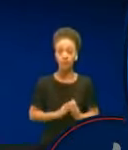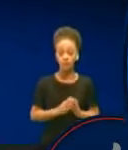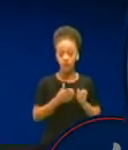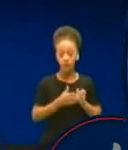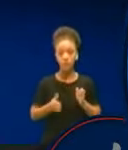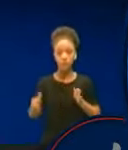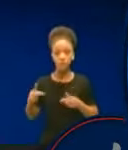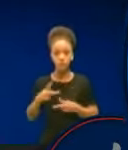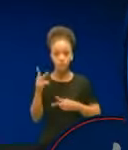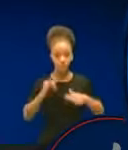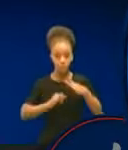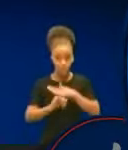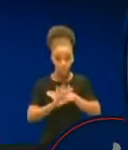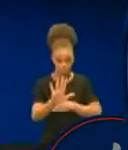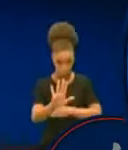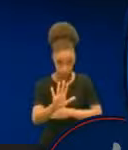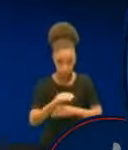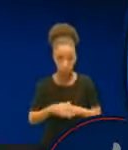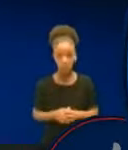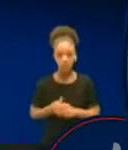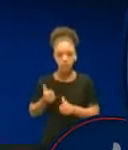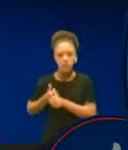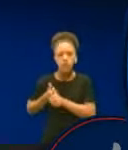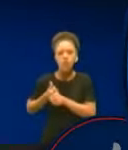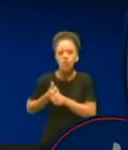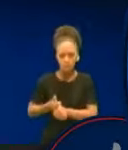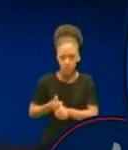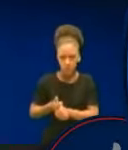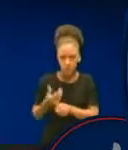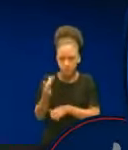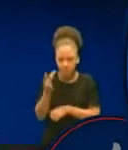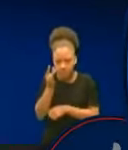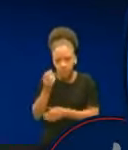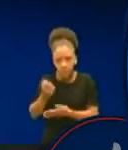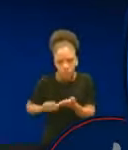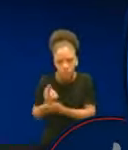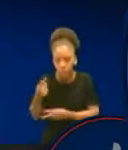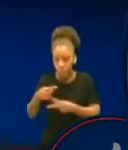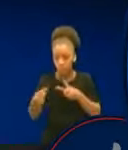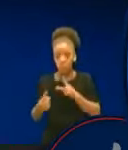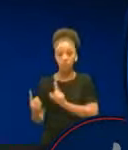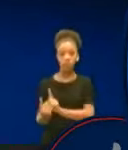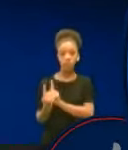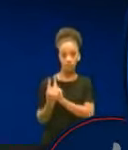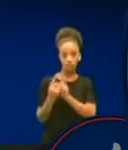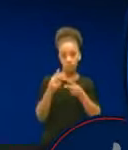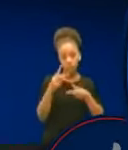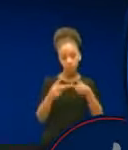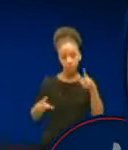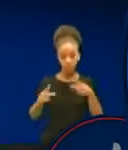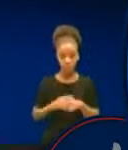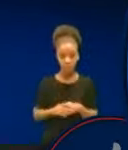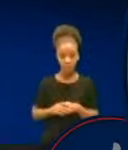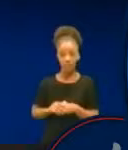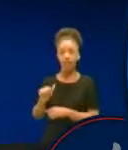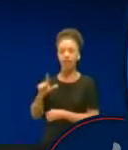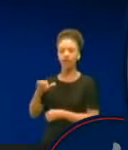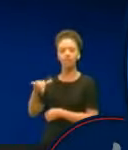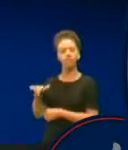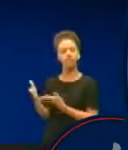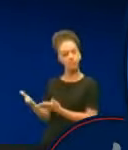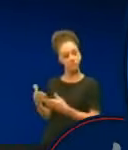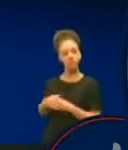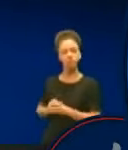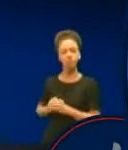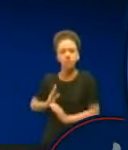Day, olha só, nós vamos acompanhar a jornada real de compra de dois clientes Via. Então tá aqui a Aline tarde, de Goiânia, Cidinha, que